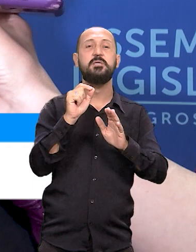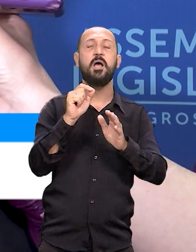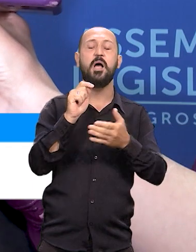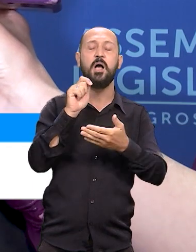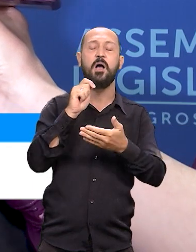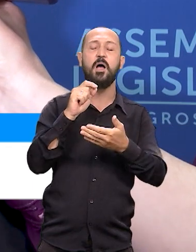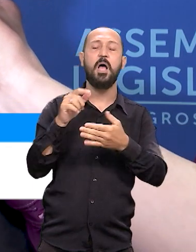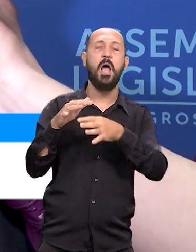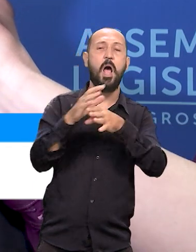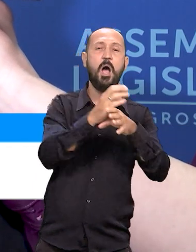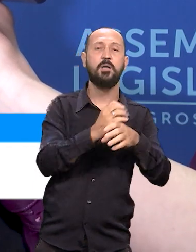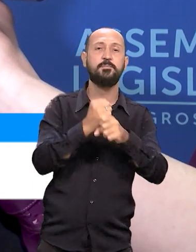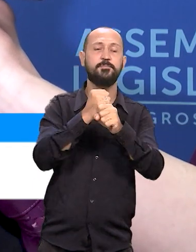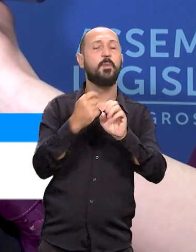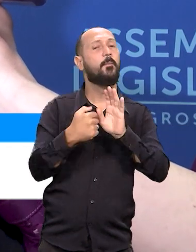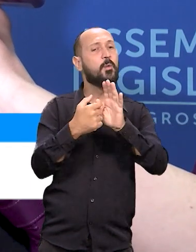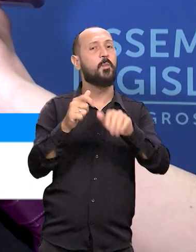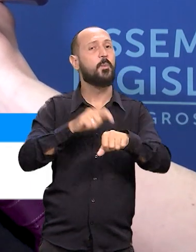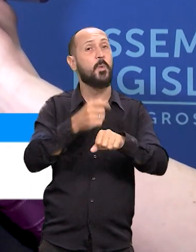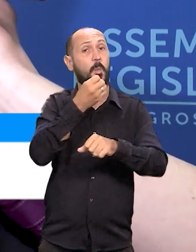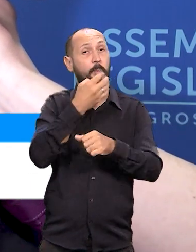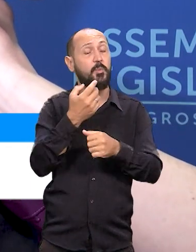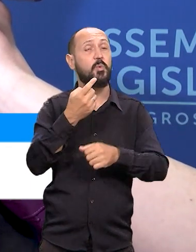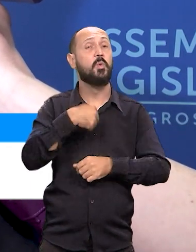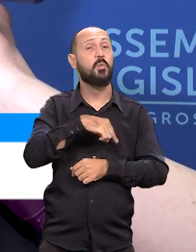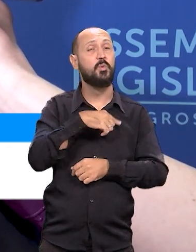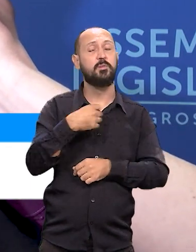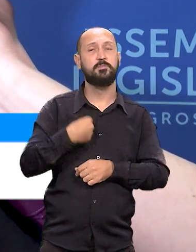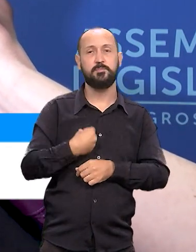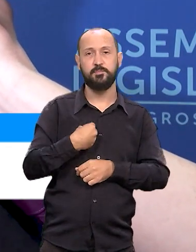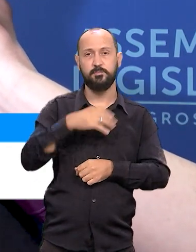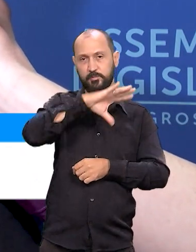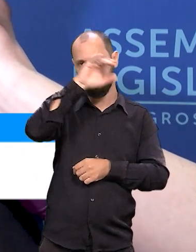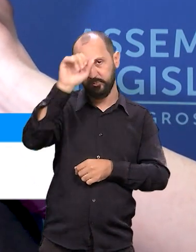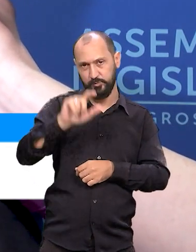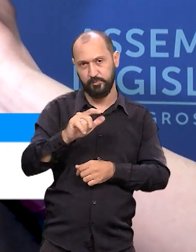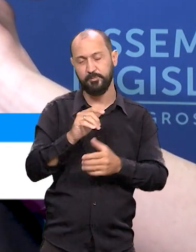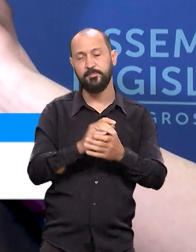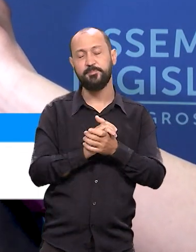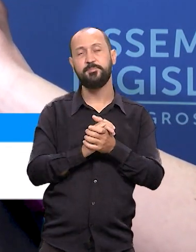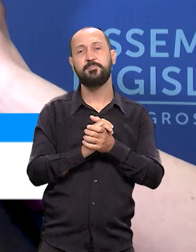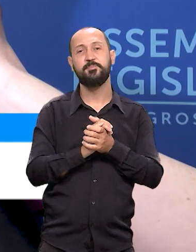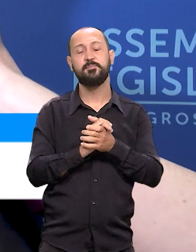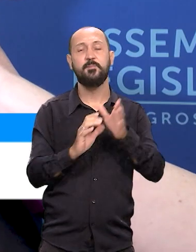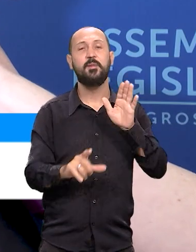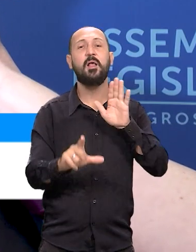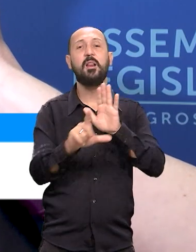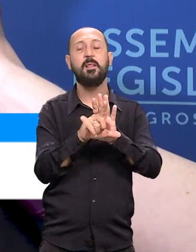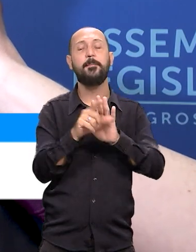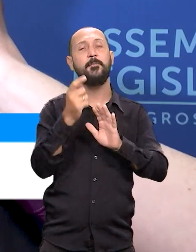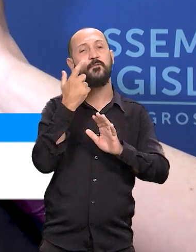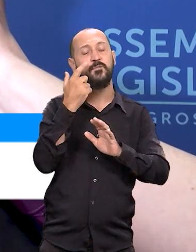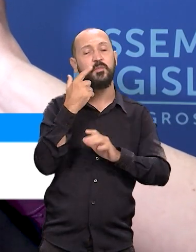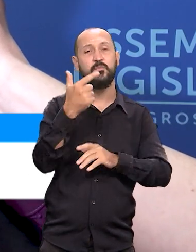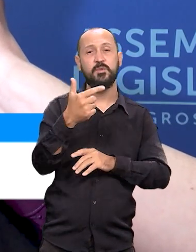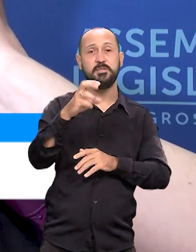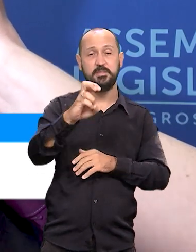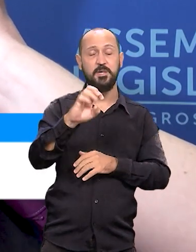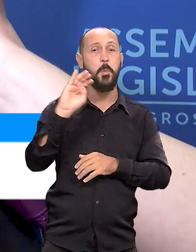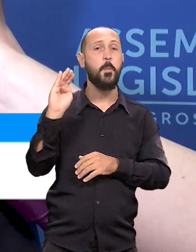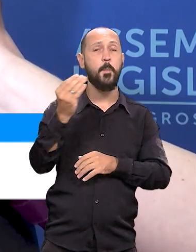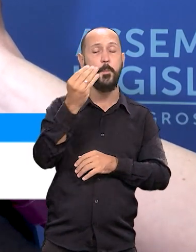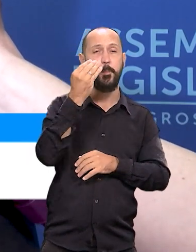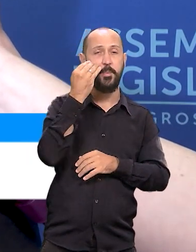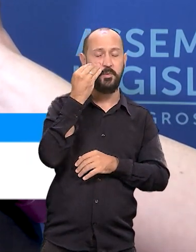mostra o bom momento econômico que vive hoje o Estado do Mato Grosso do Sul. A lei orçamentária prevê 25 bilhões